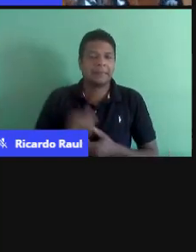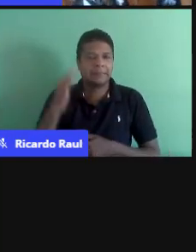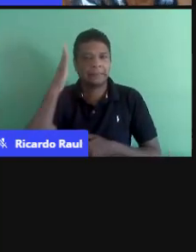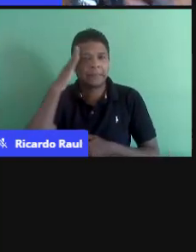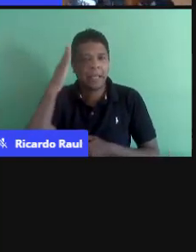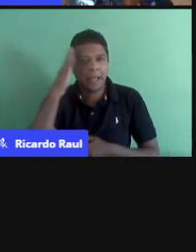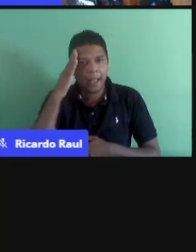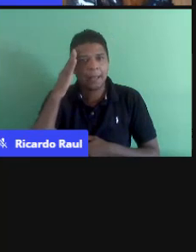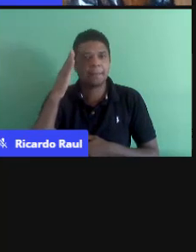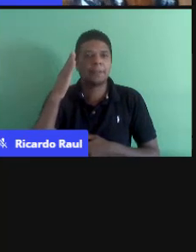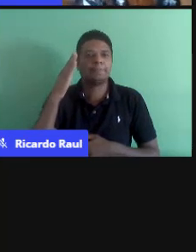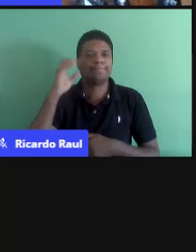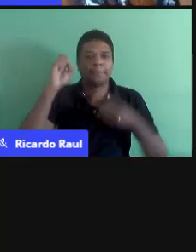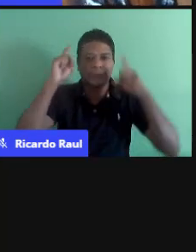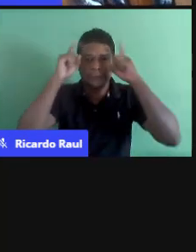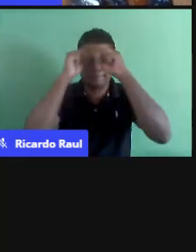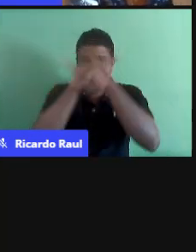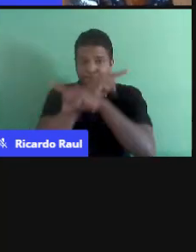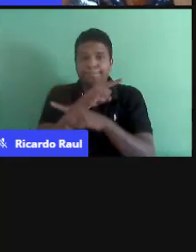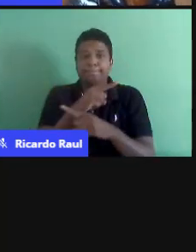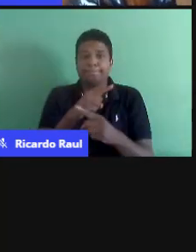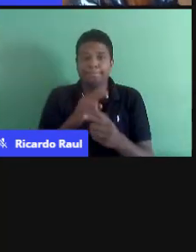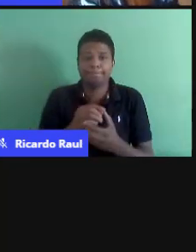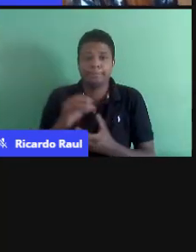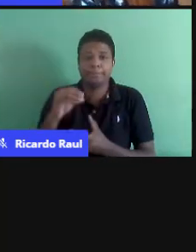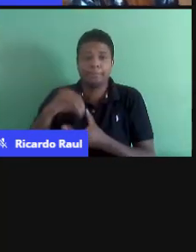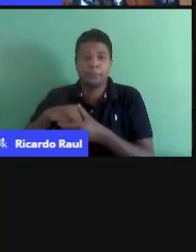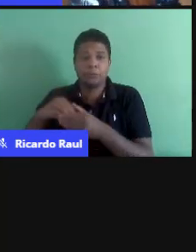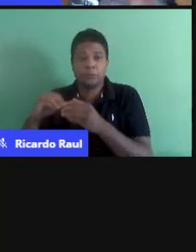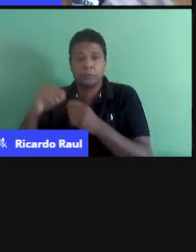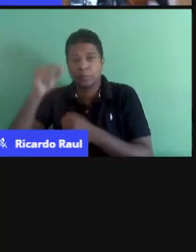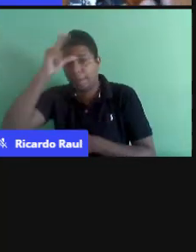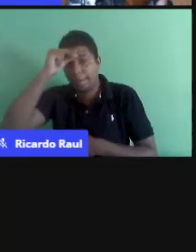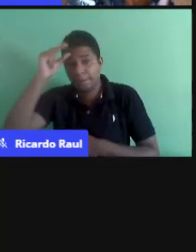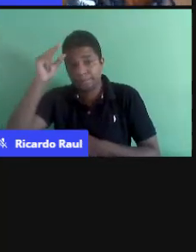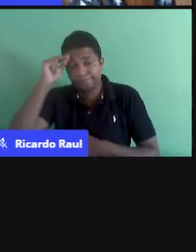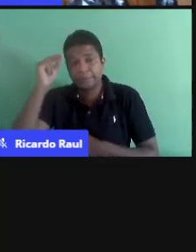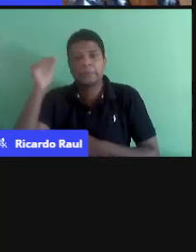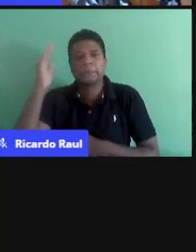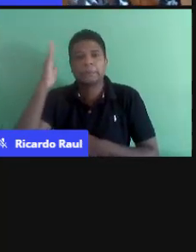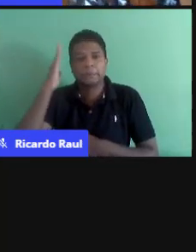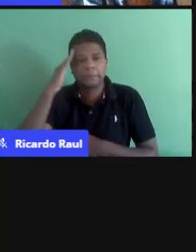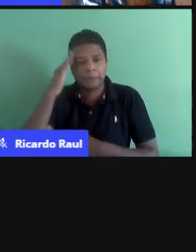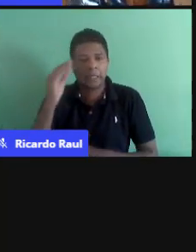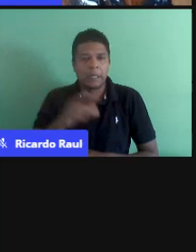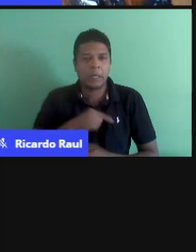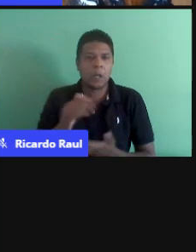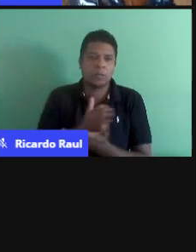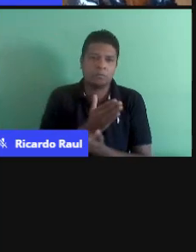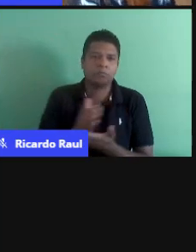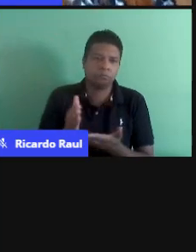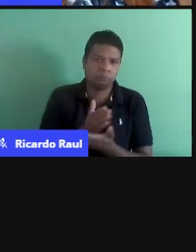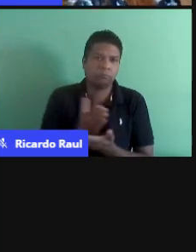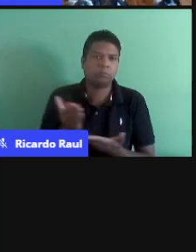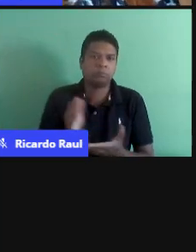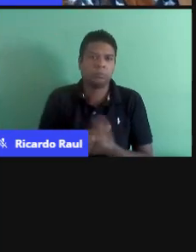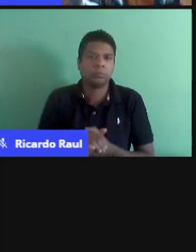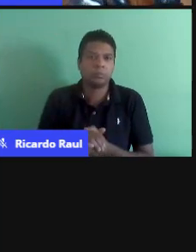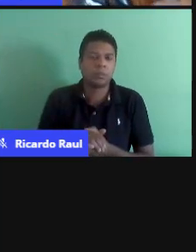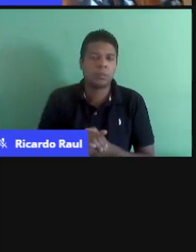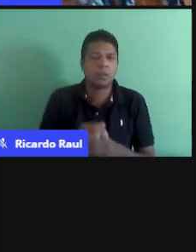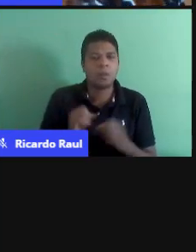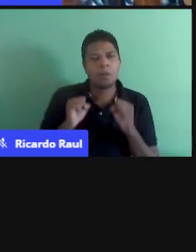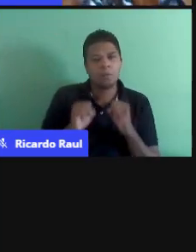sabe das dificuldades, principalmente dentro de uma rede pública, mas nós sempre temos alguma coisa, né? E nós sempre podemos